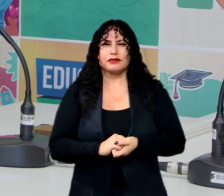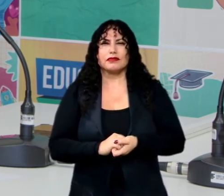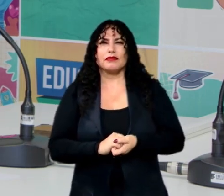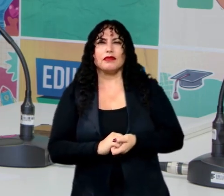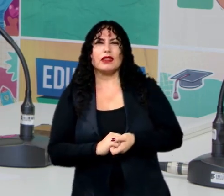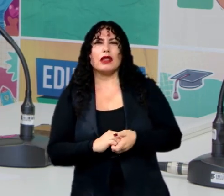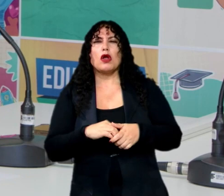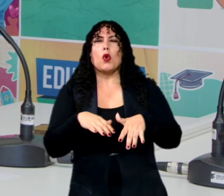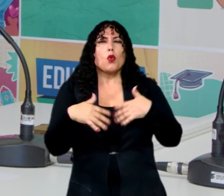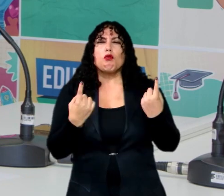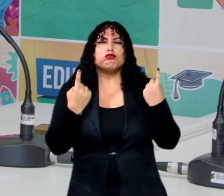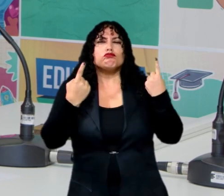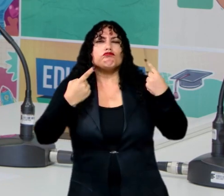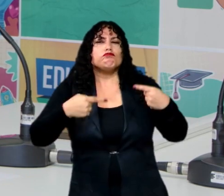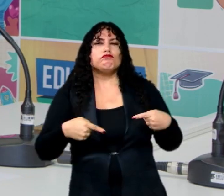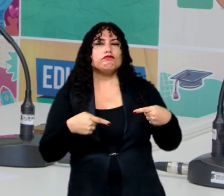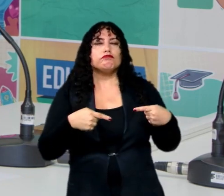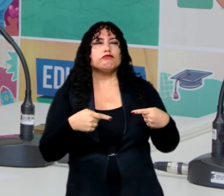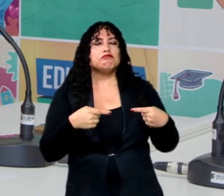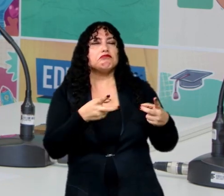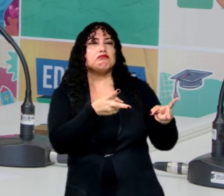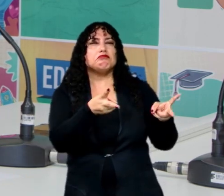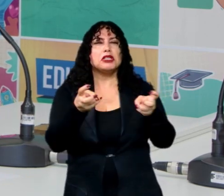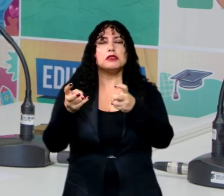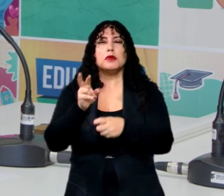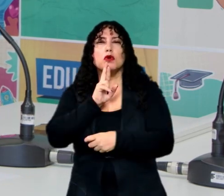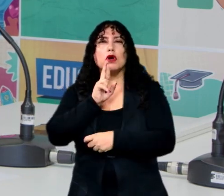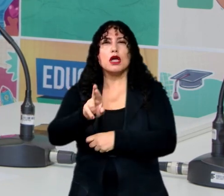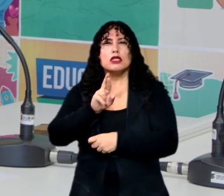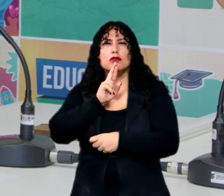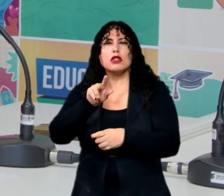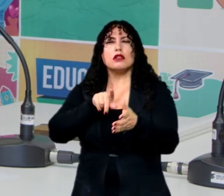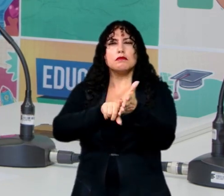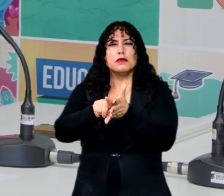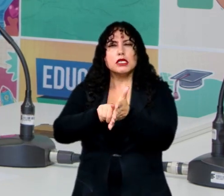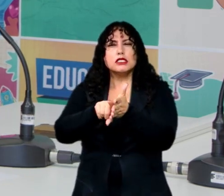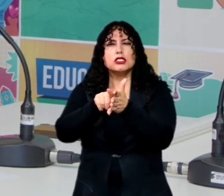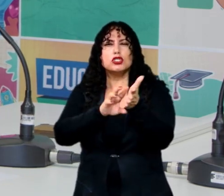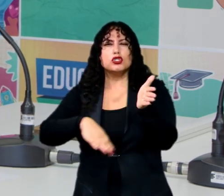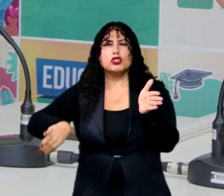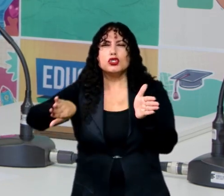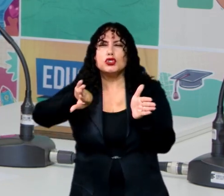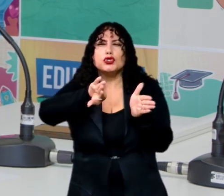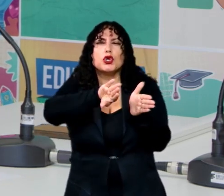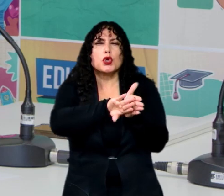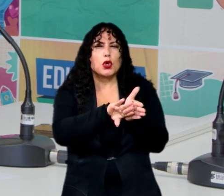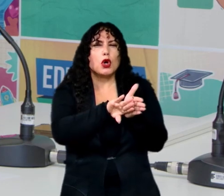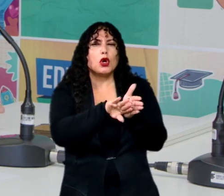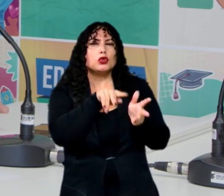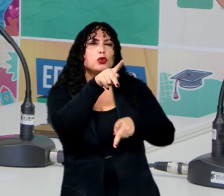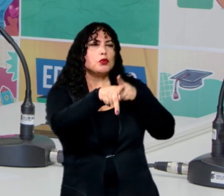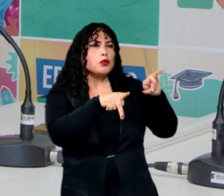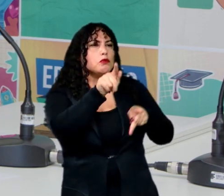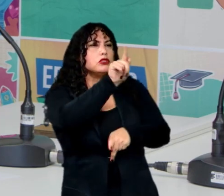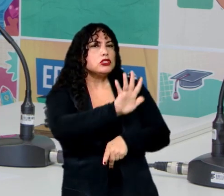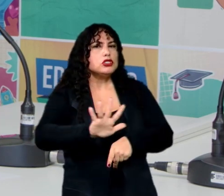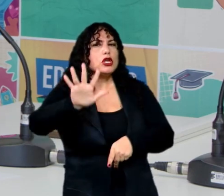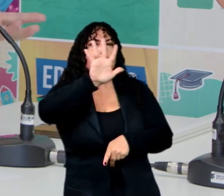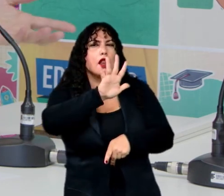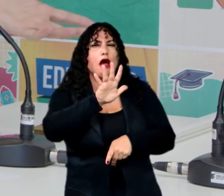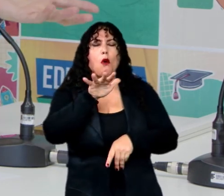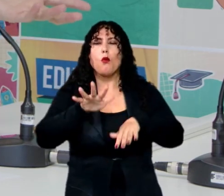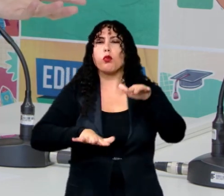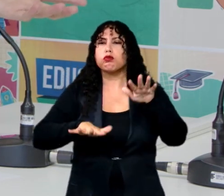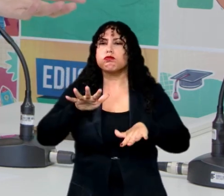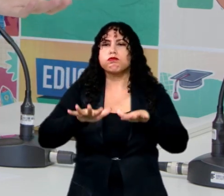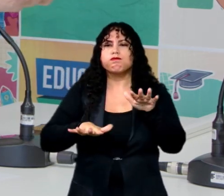Qual o desafio de ver, talvez, os resultados dessas pesquisas chegando no público geral? Porque